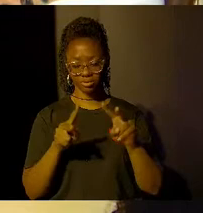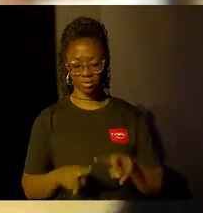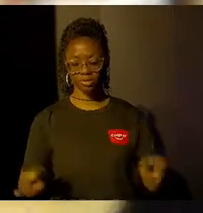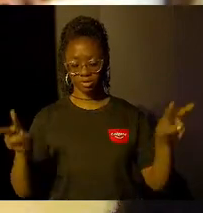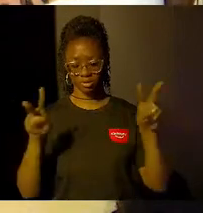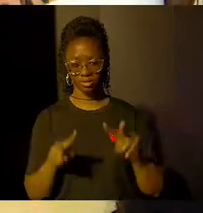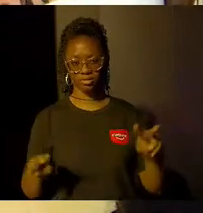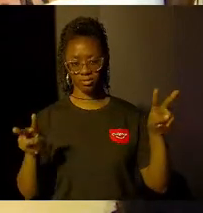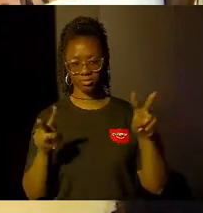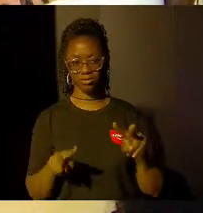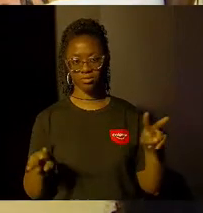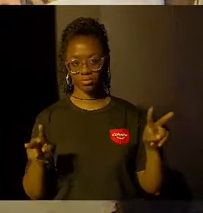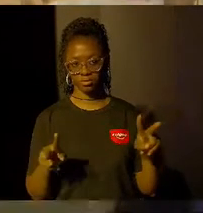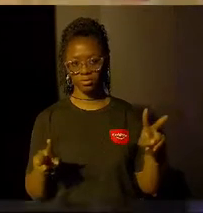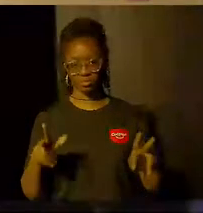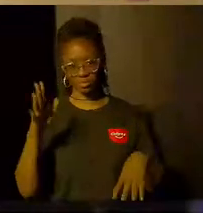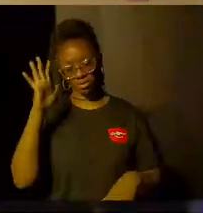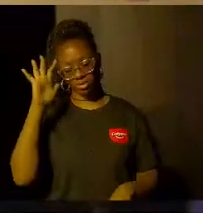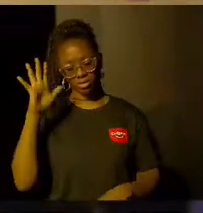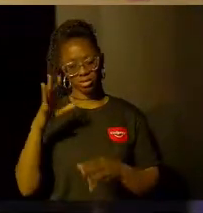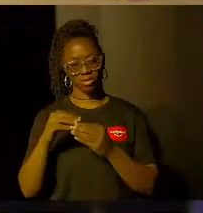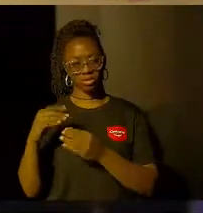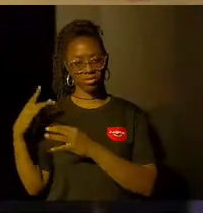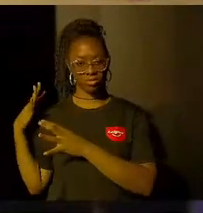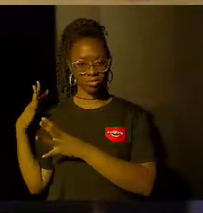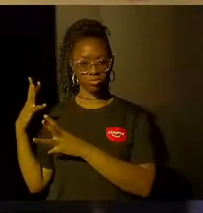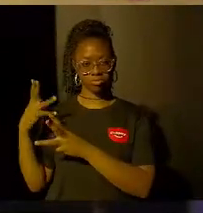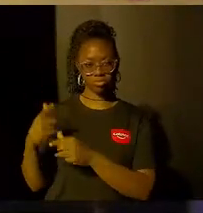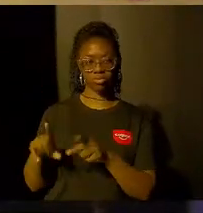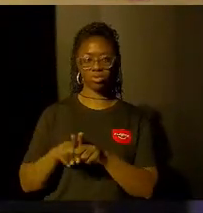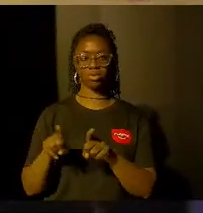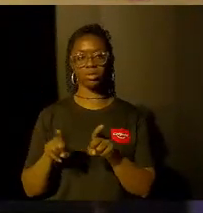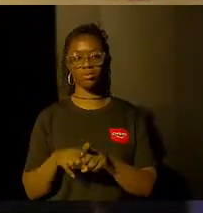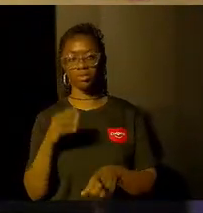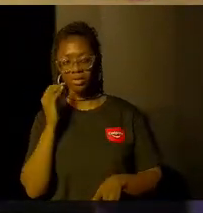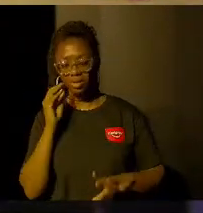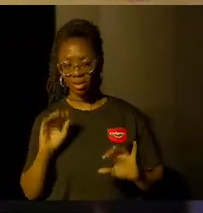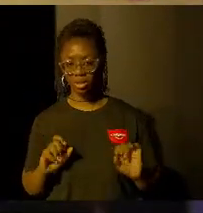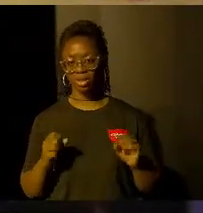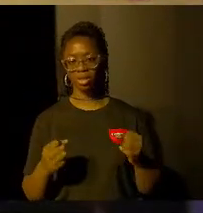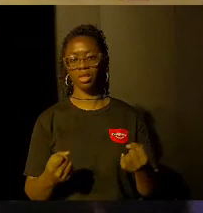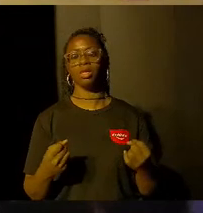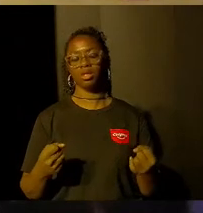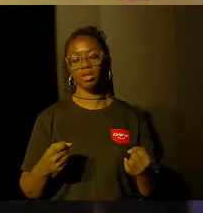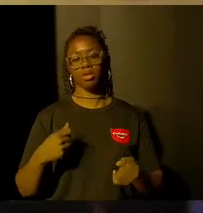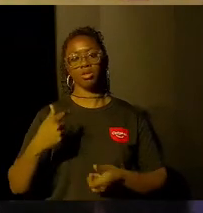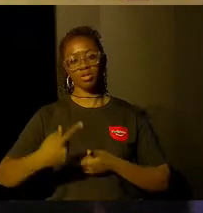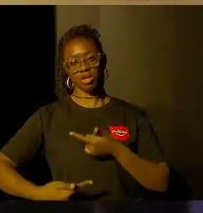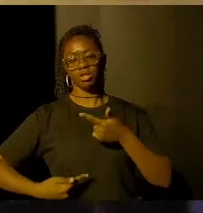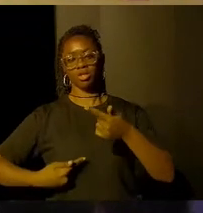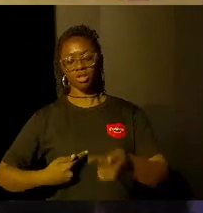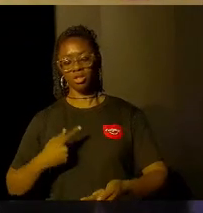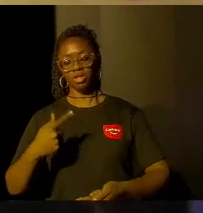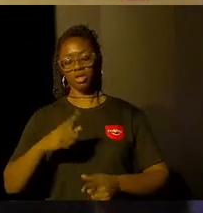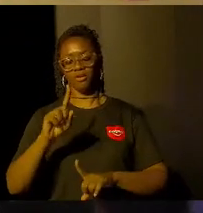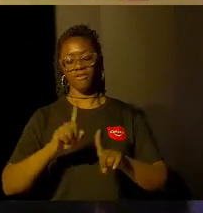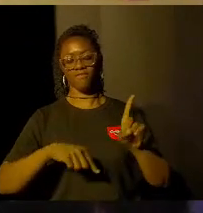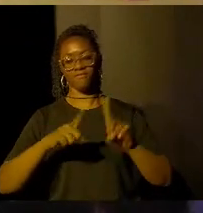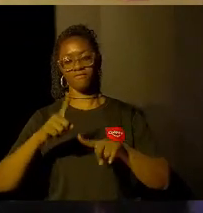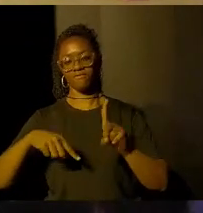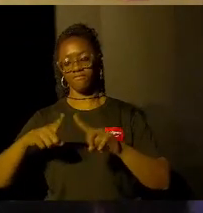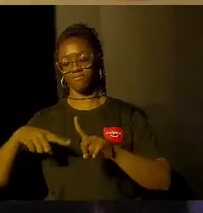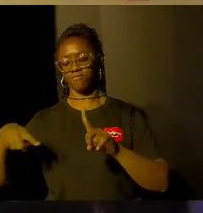pode ser vista de forma cronológica e neste e como a busca vai variando de geração em geração nós temos